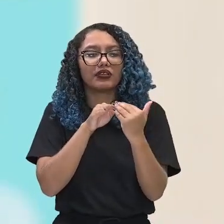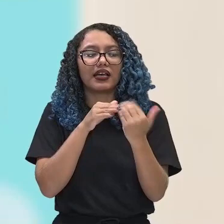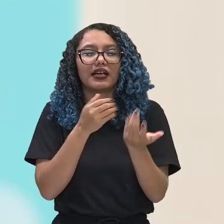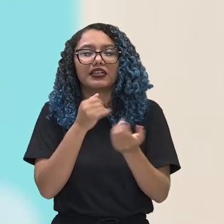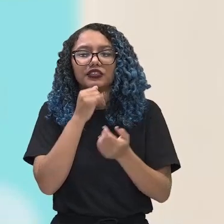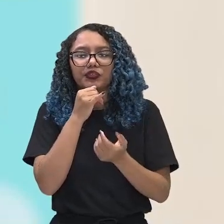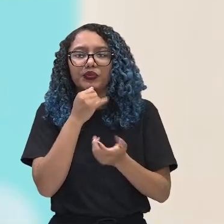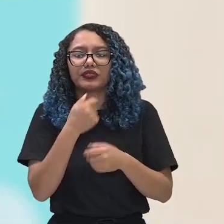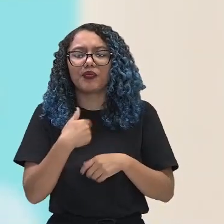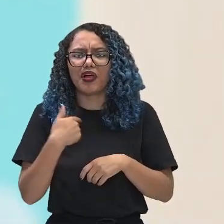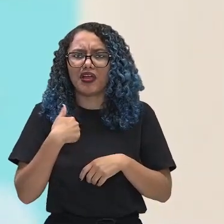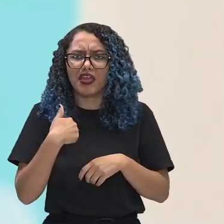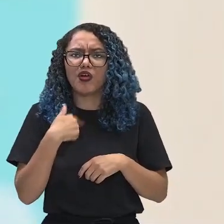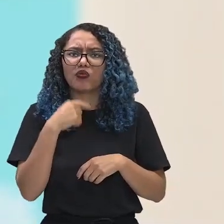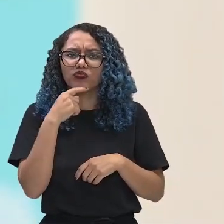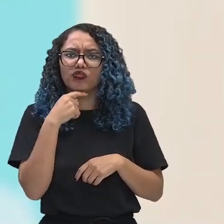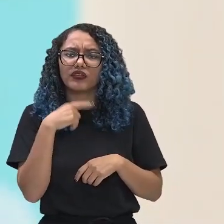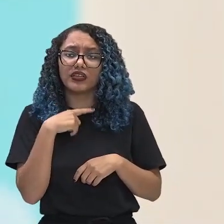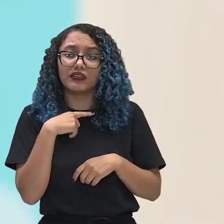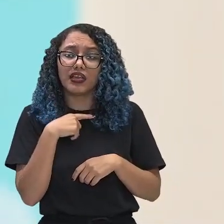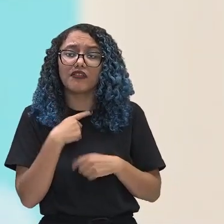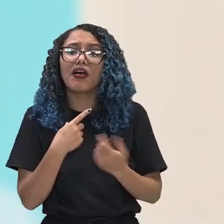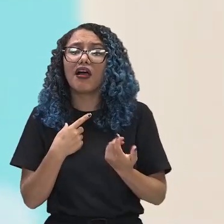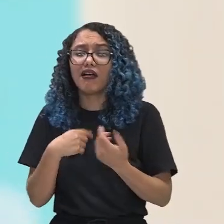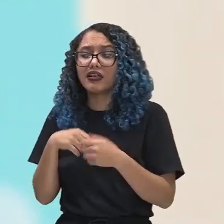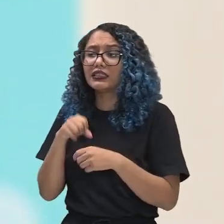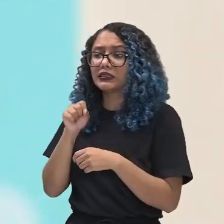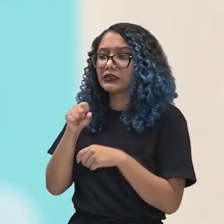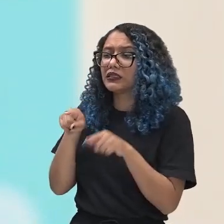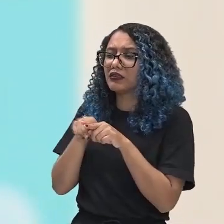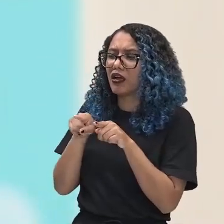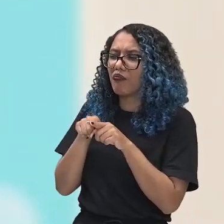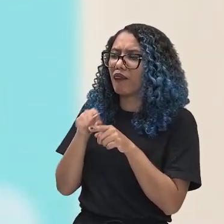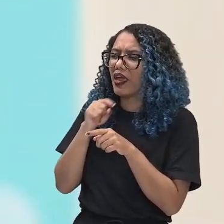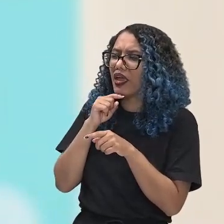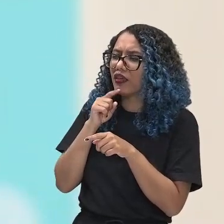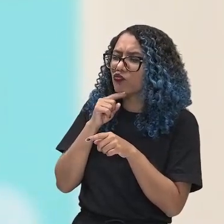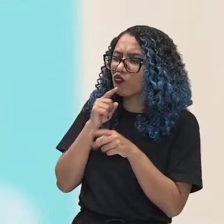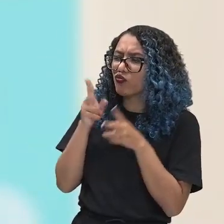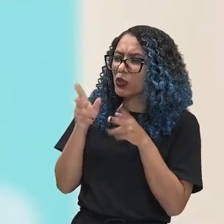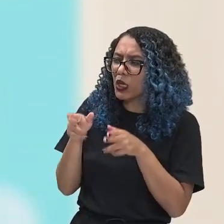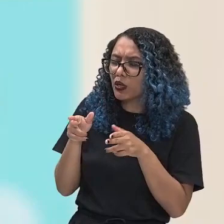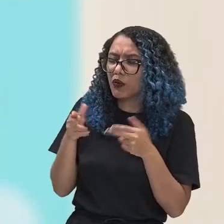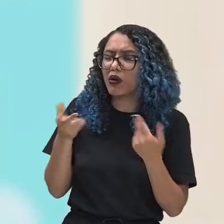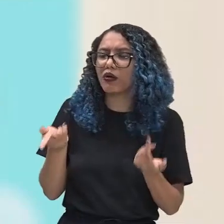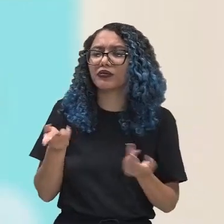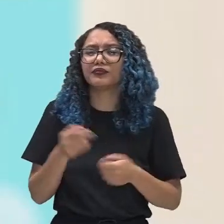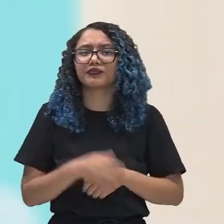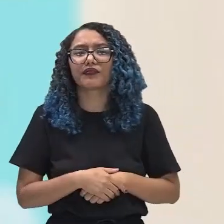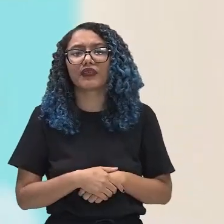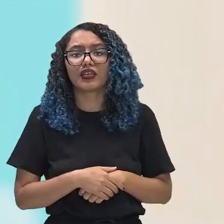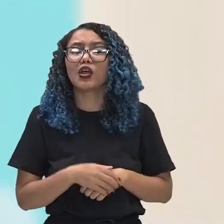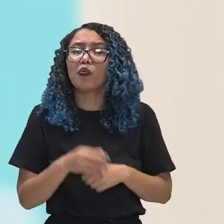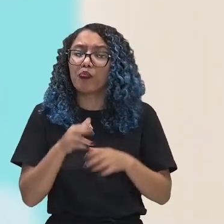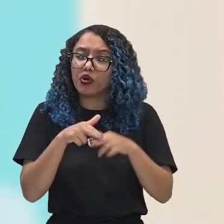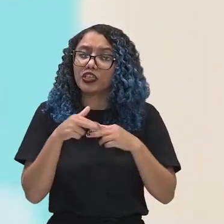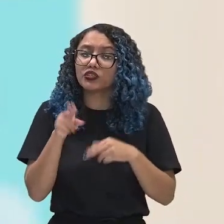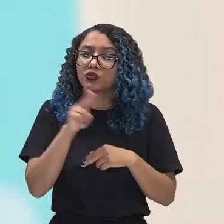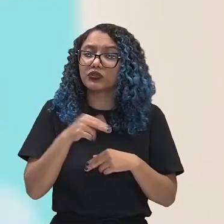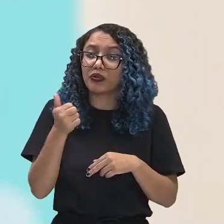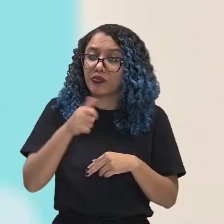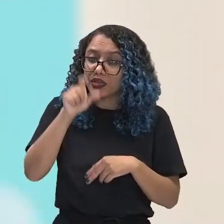eu também tenho. Então, quando nós usamos a primeira pessoa, é justamente para gerar essa comoção. Se